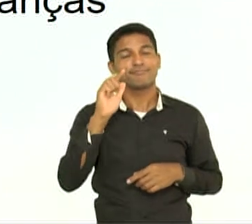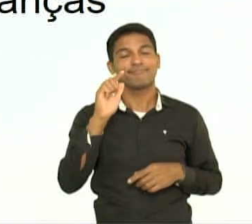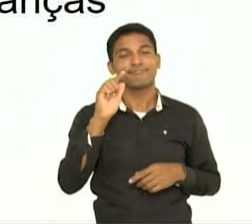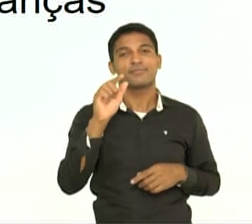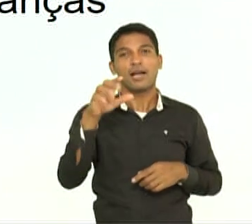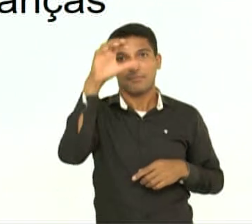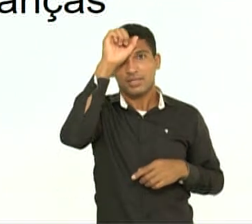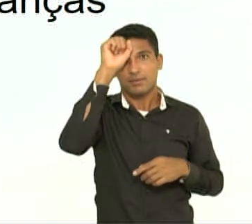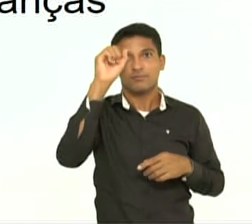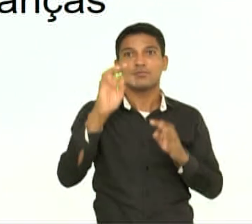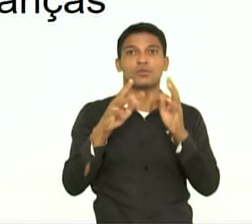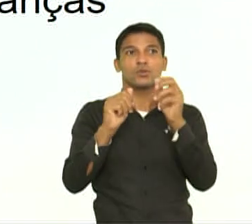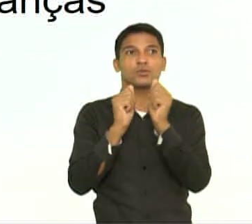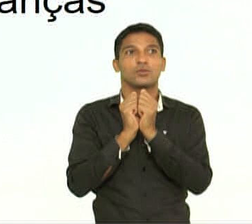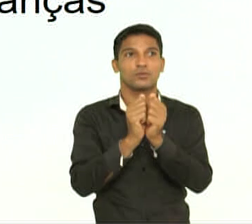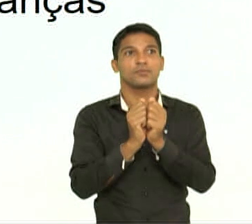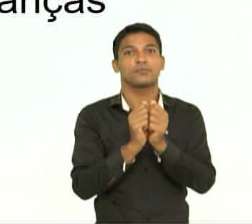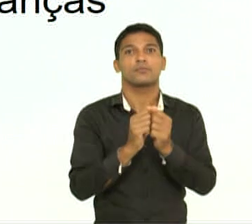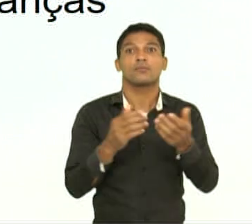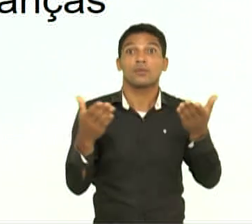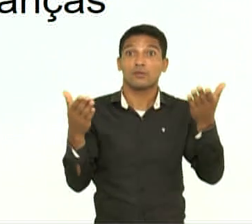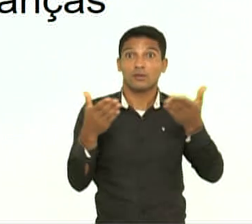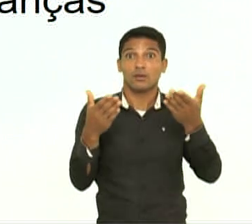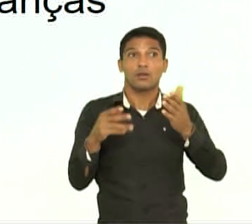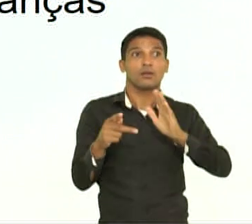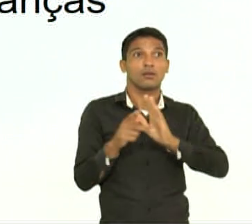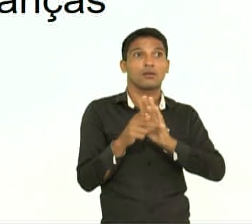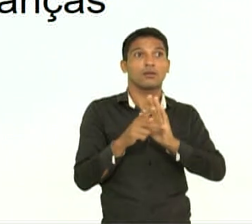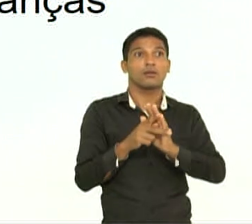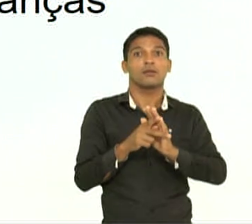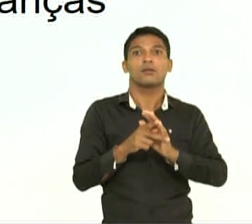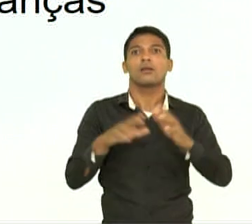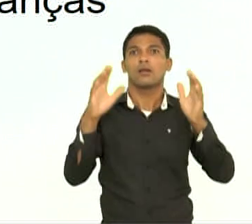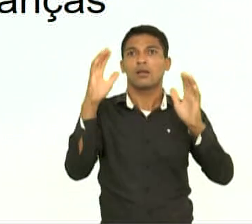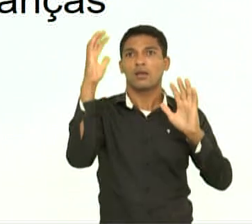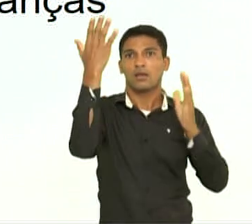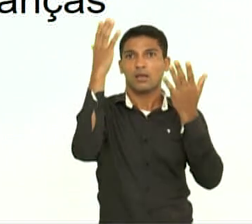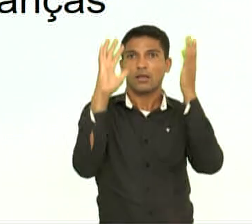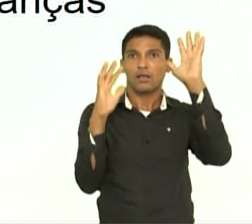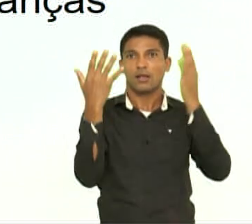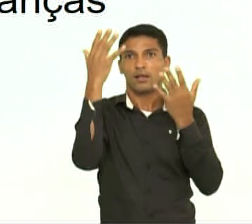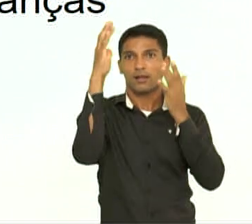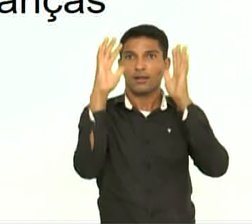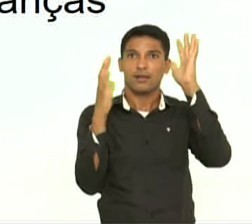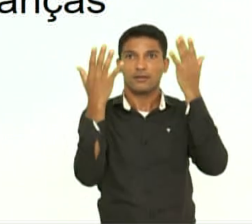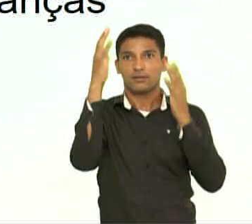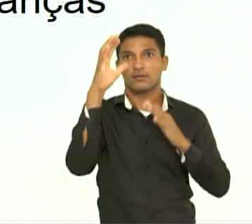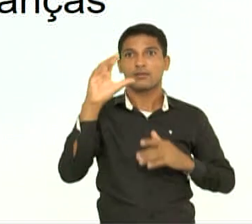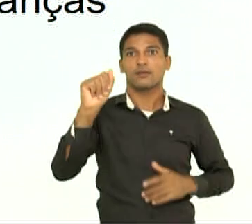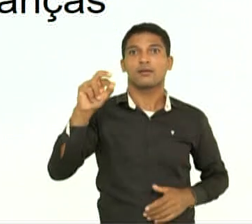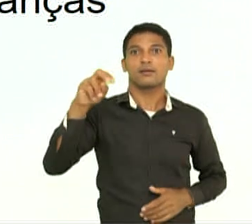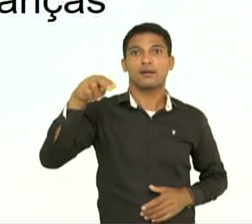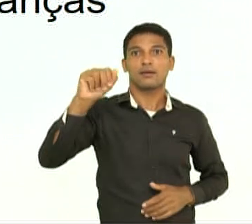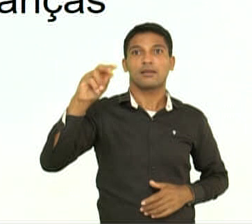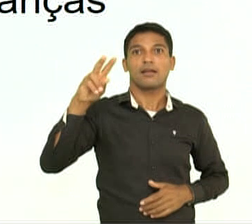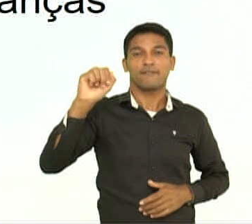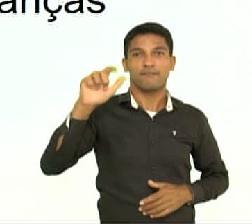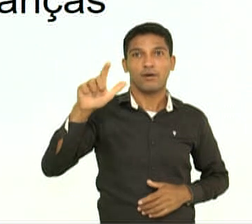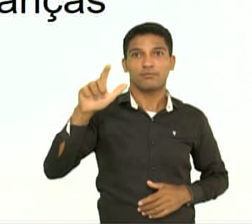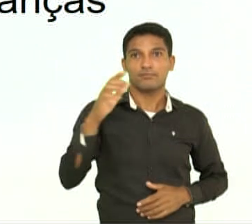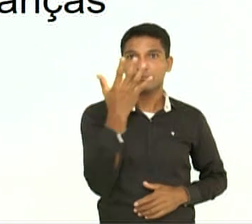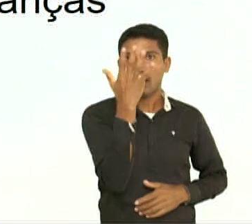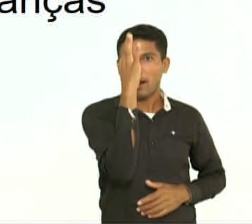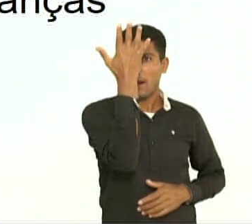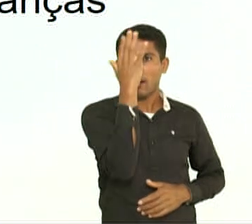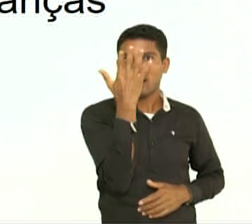mais. Agora, vamos falar do Carnaval. O Carnaval é uma festa que surgiu como pagã e passou com o